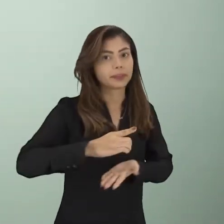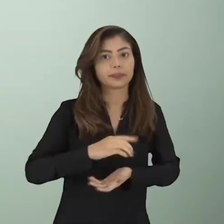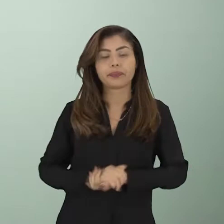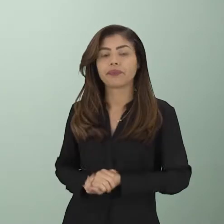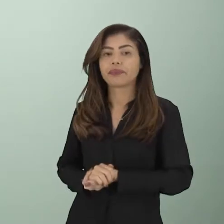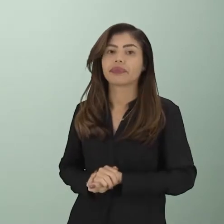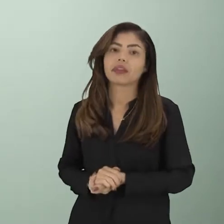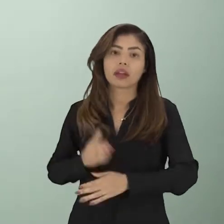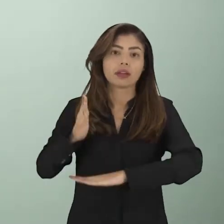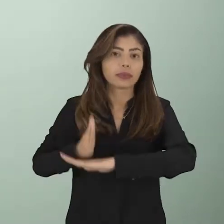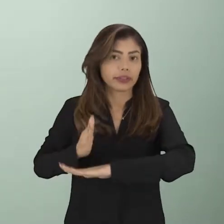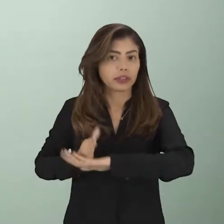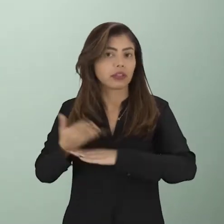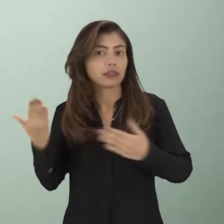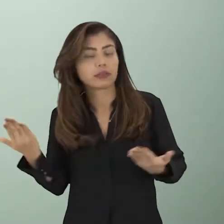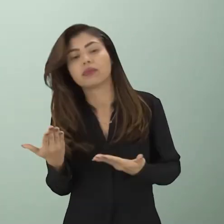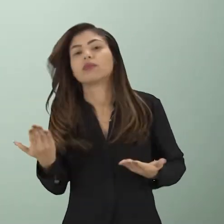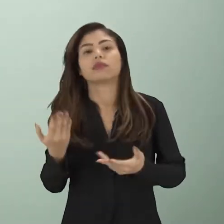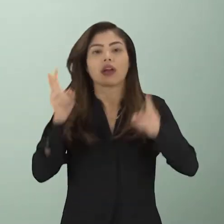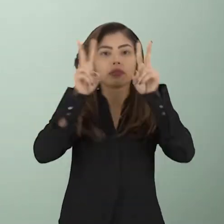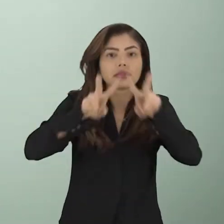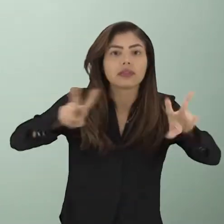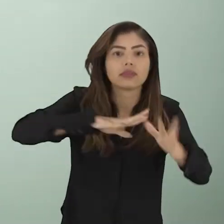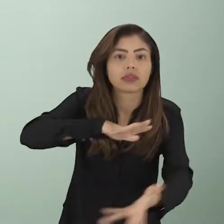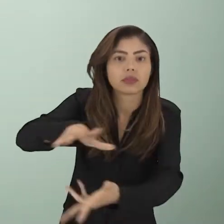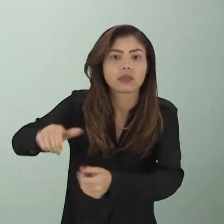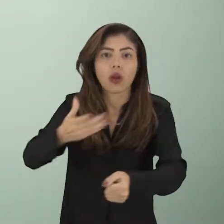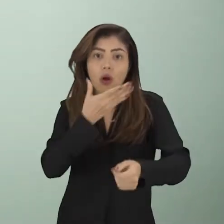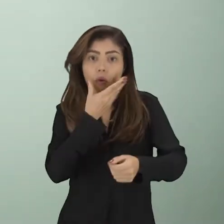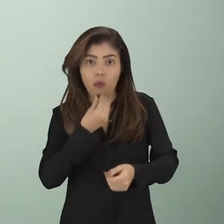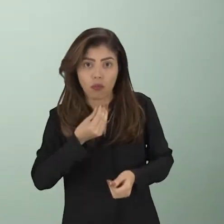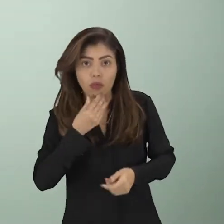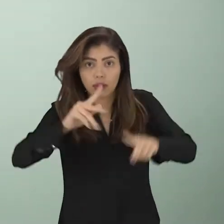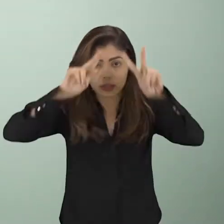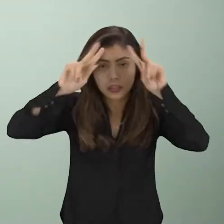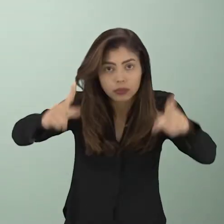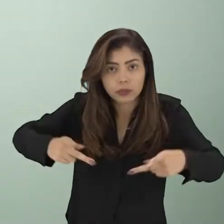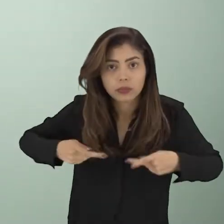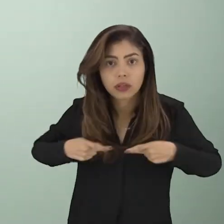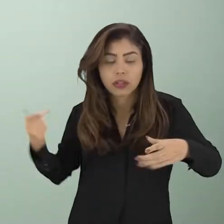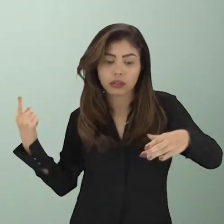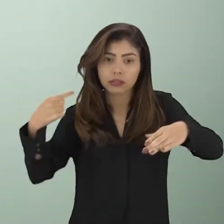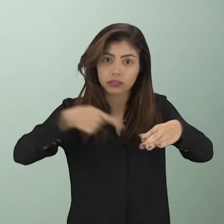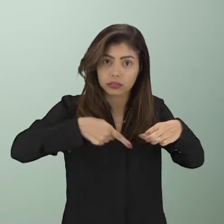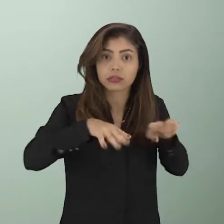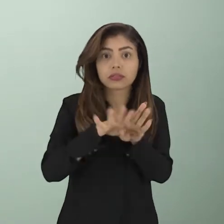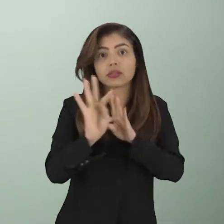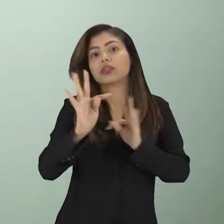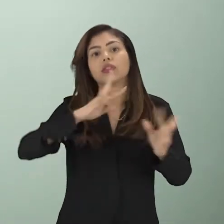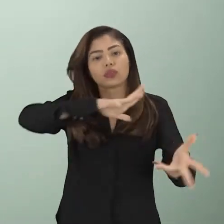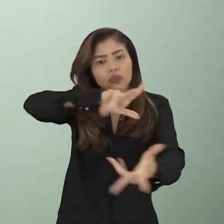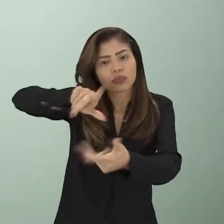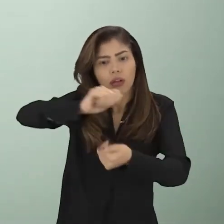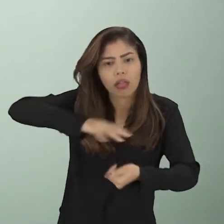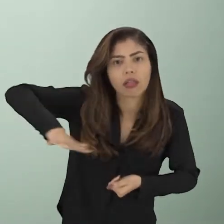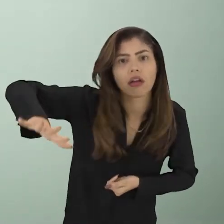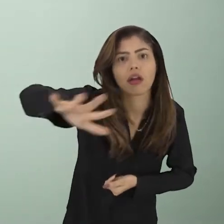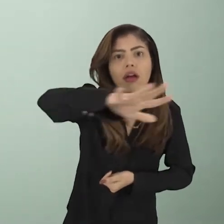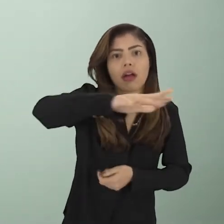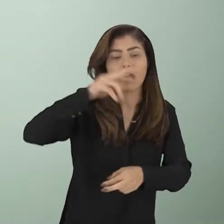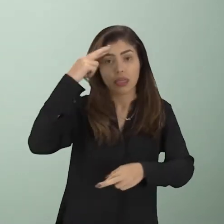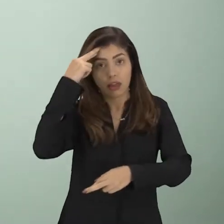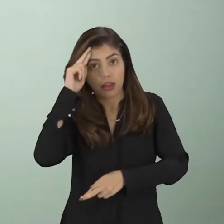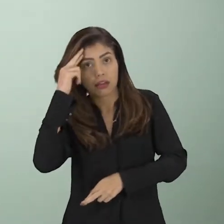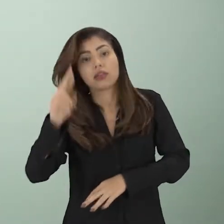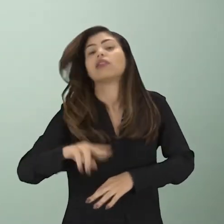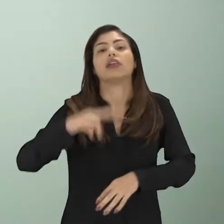Na modernidade, né, uma visão de mundo em que o homem, o ser humano, é o centro do universo, a razão e a ciência, com